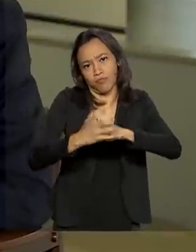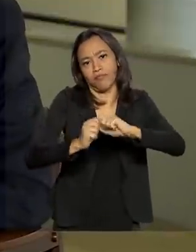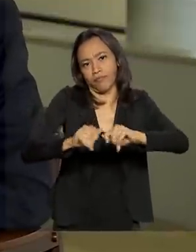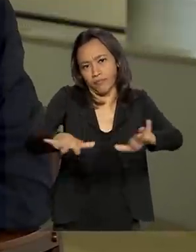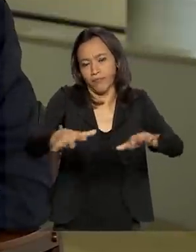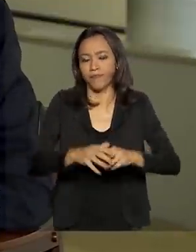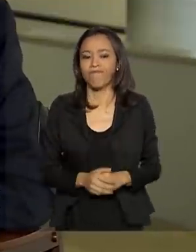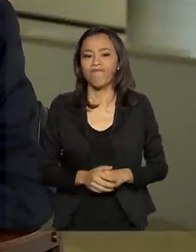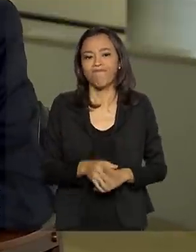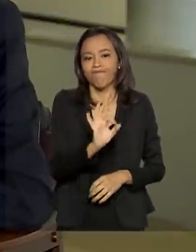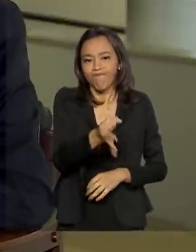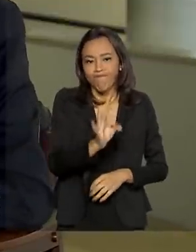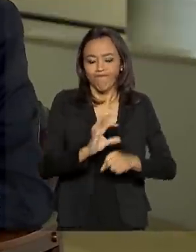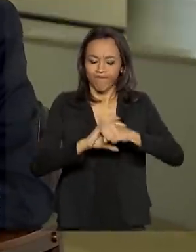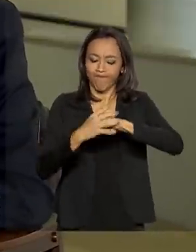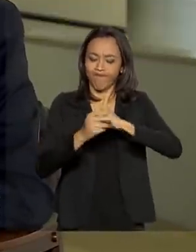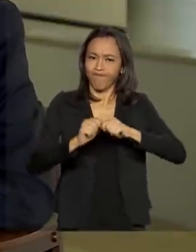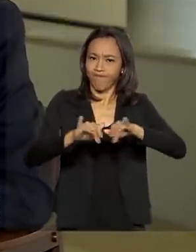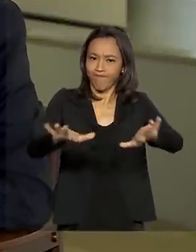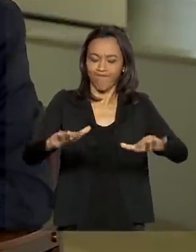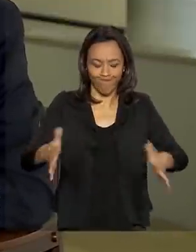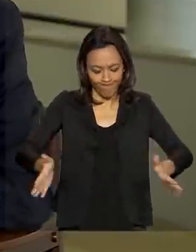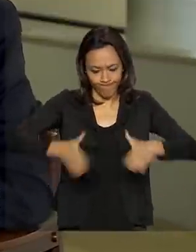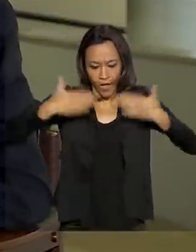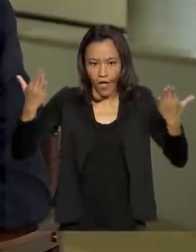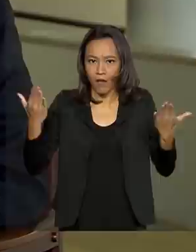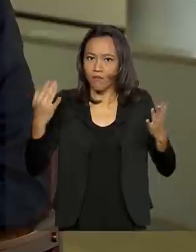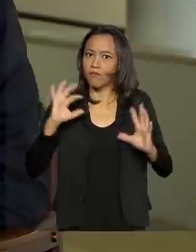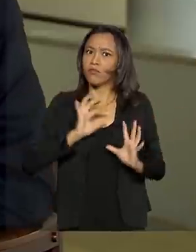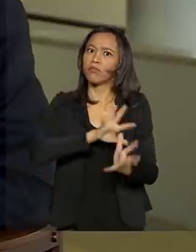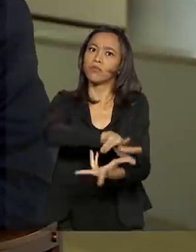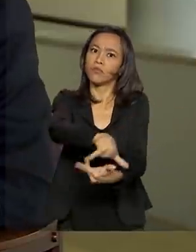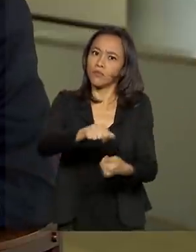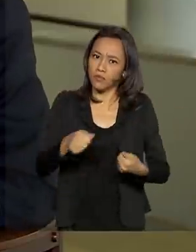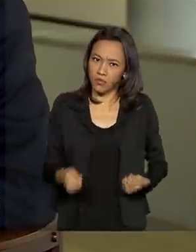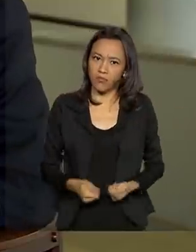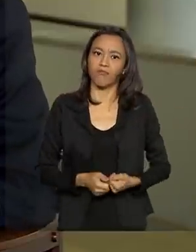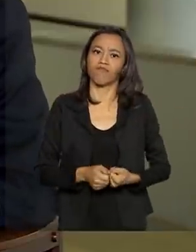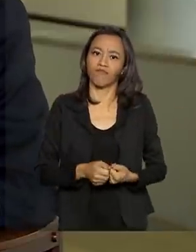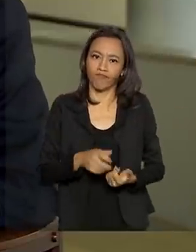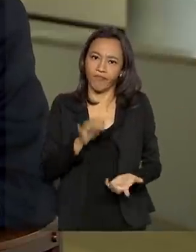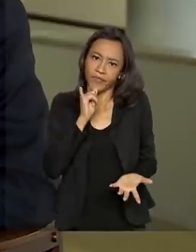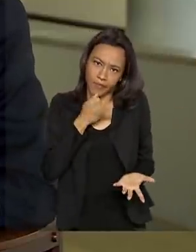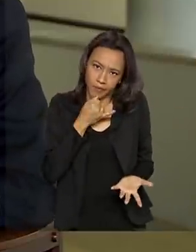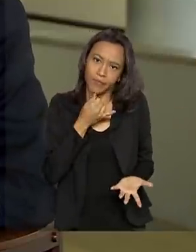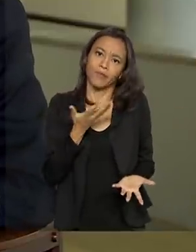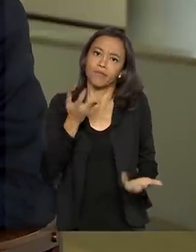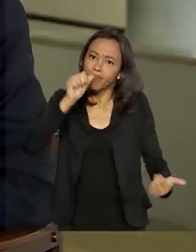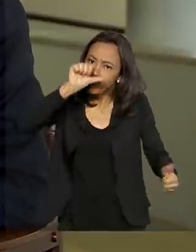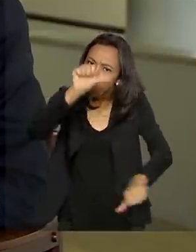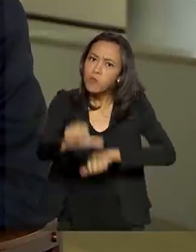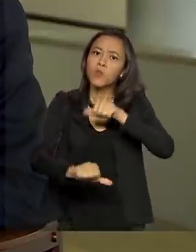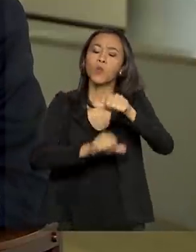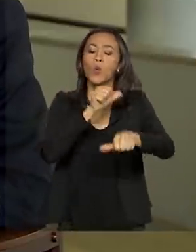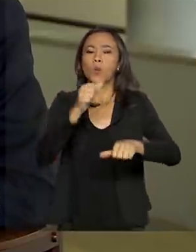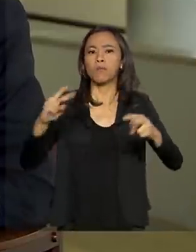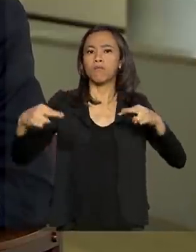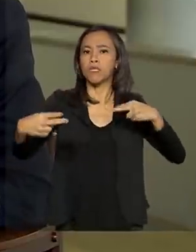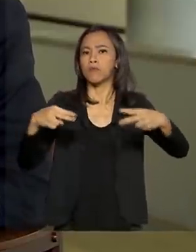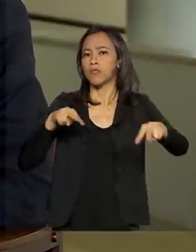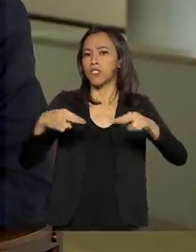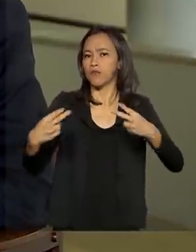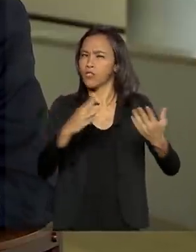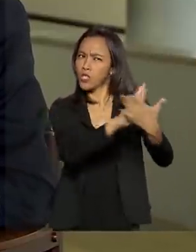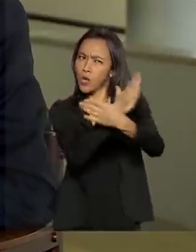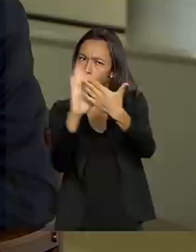pandemia foi uma surpresa extremamente desagradável para o mundo inteiro. Modificou muito as perspectivas de alguns